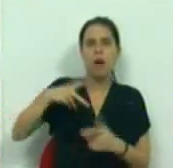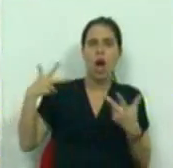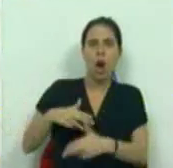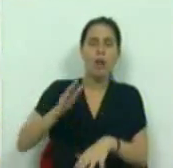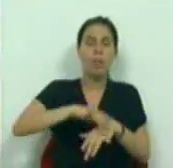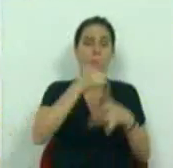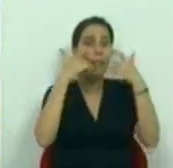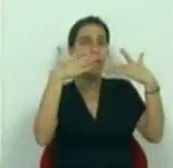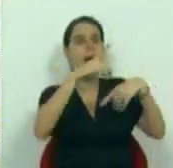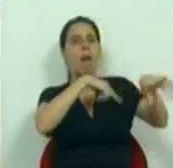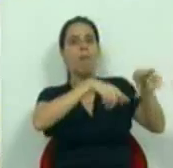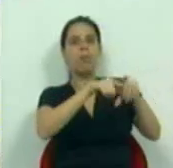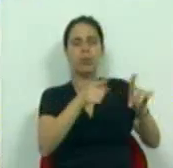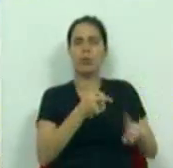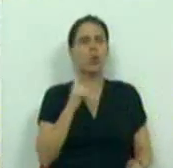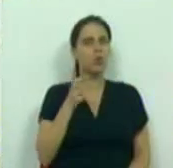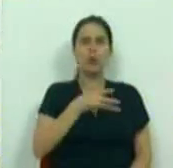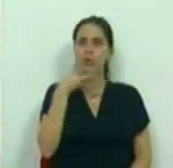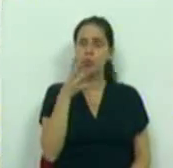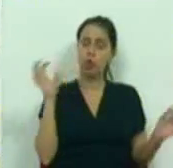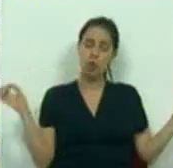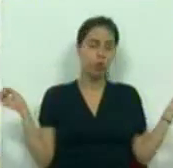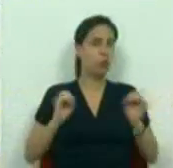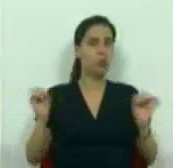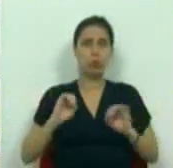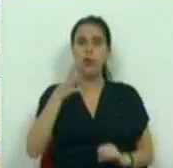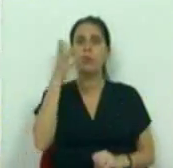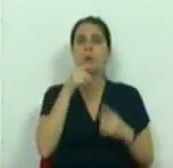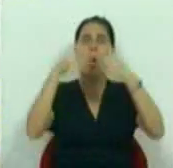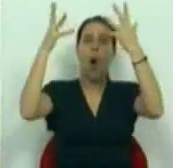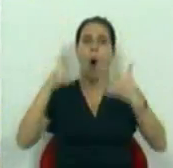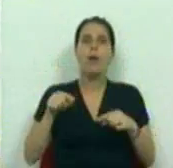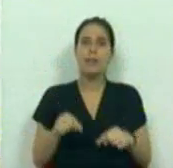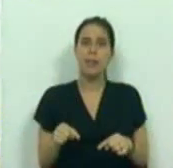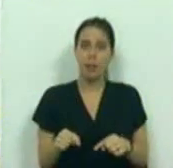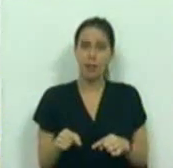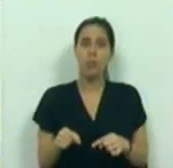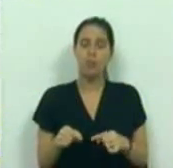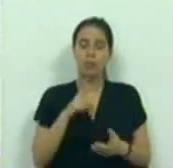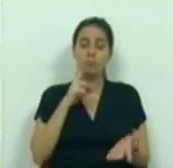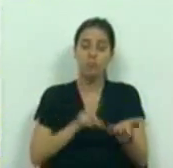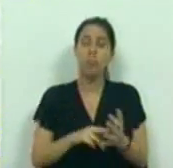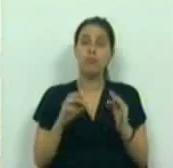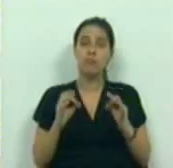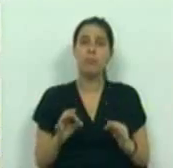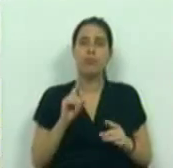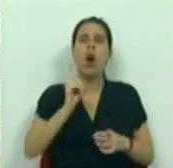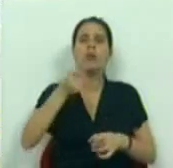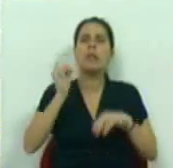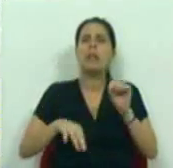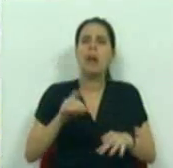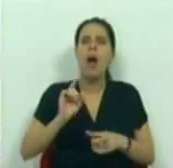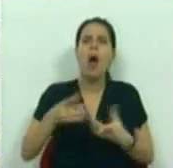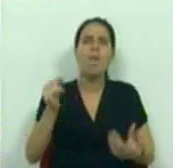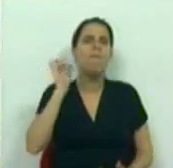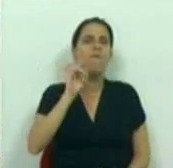destas políticas. Porque não é explicado, e não é explicado neste orçamento retificativo, efetivamente o que está em causa.